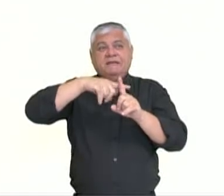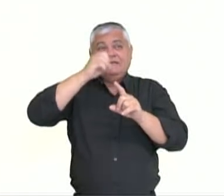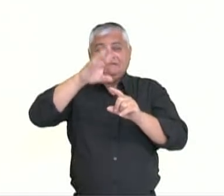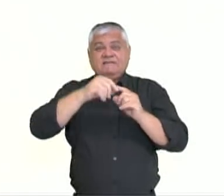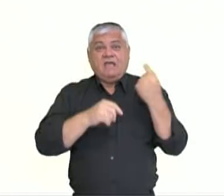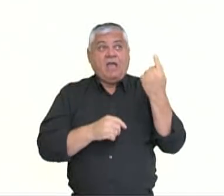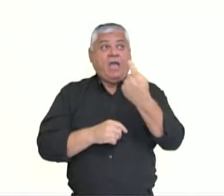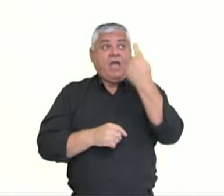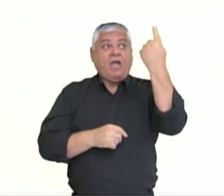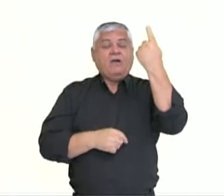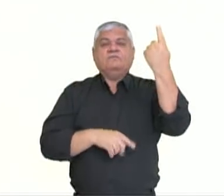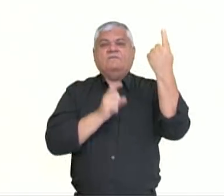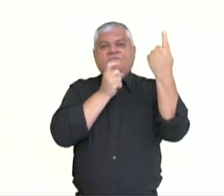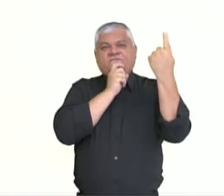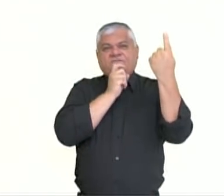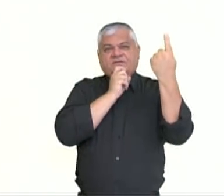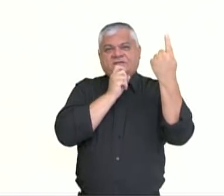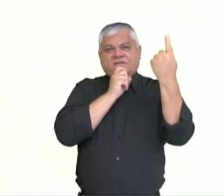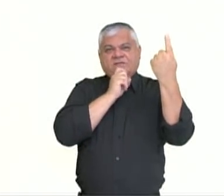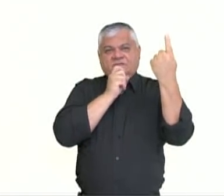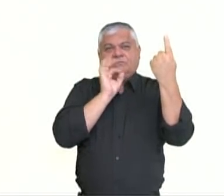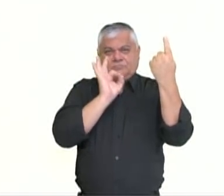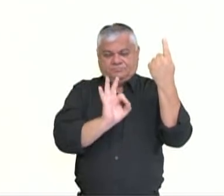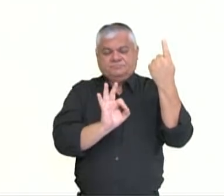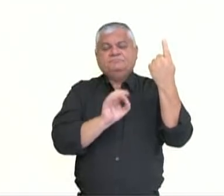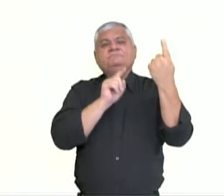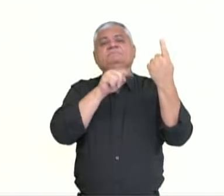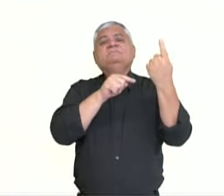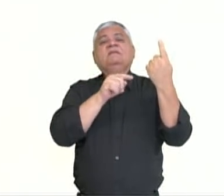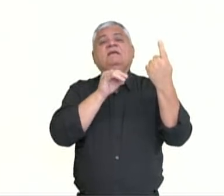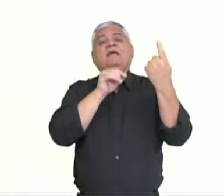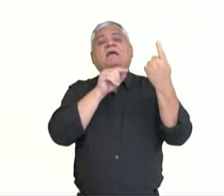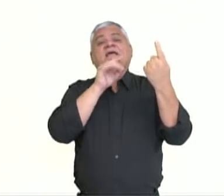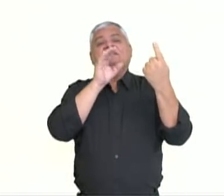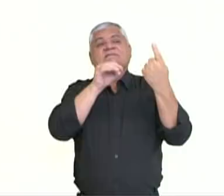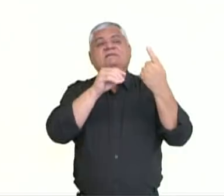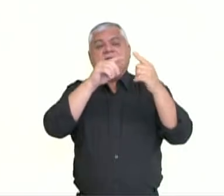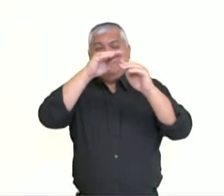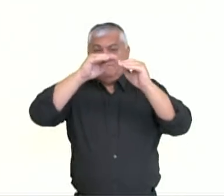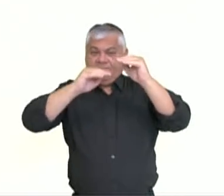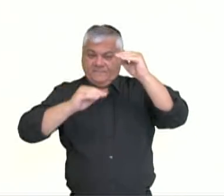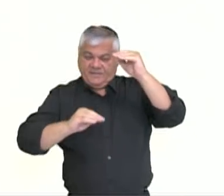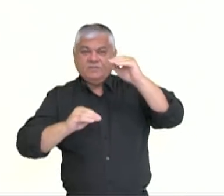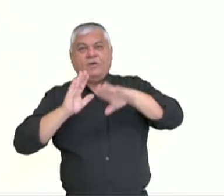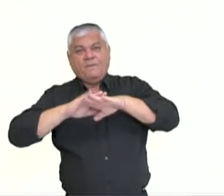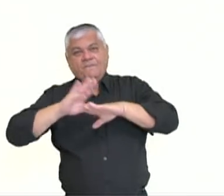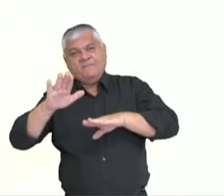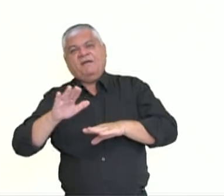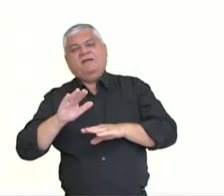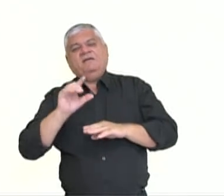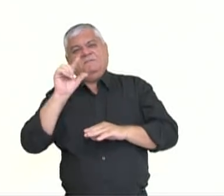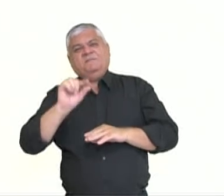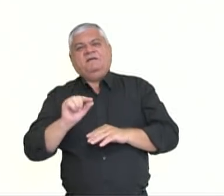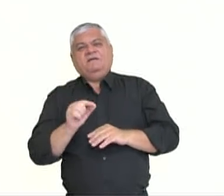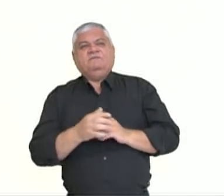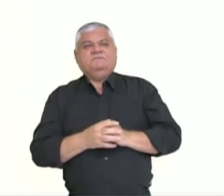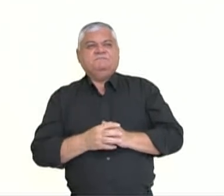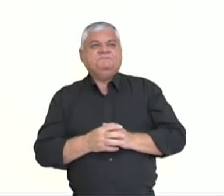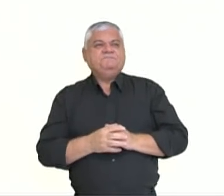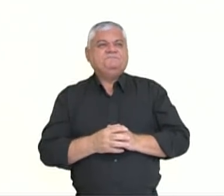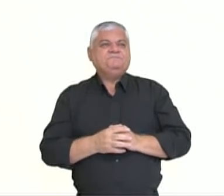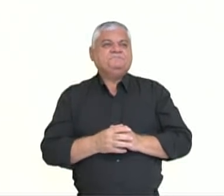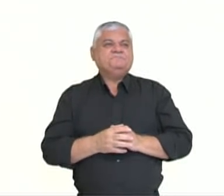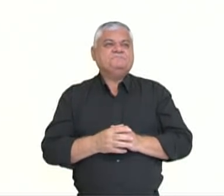uma região mais elevada, uma pressão atmosférica menor, eu vou ter temperaturas mais baixas na maioria dos casos,